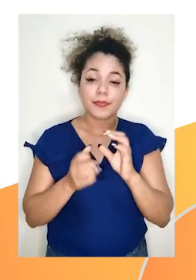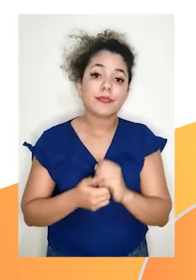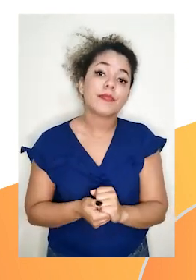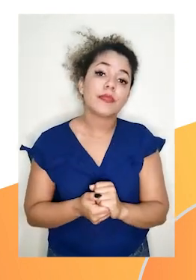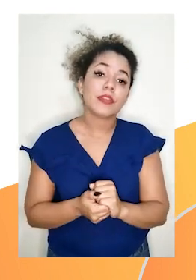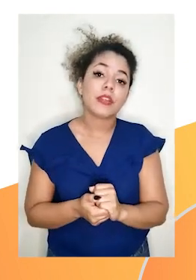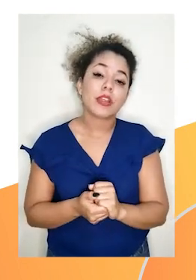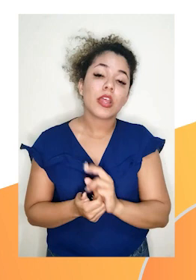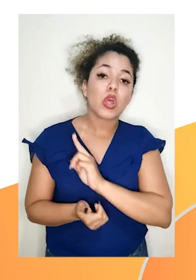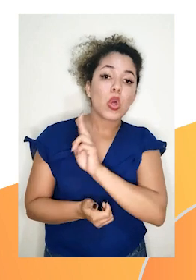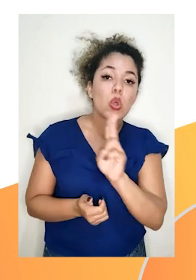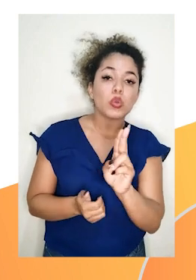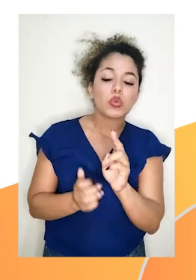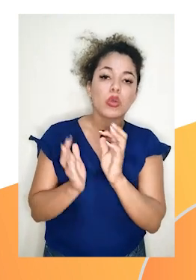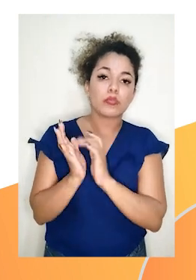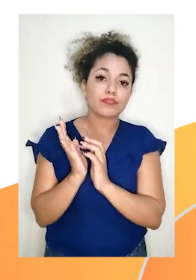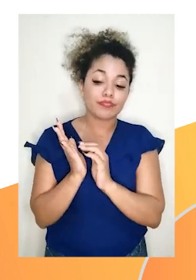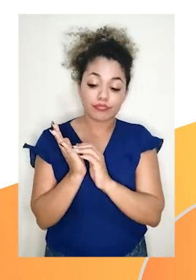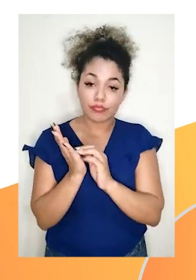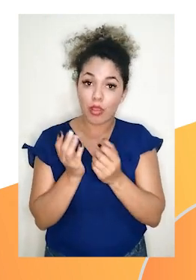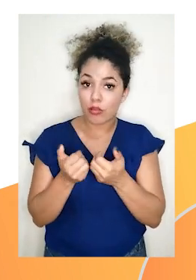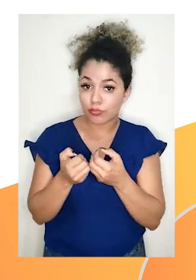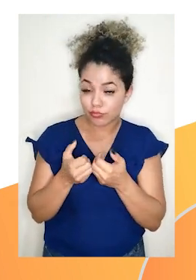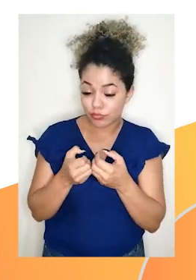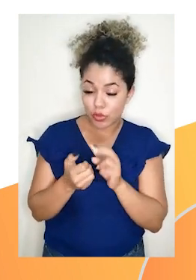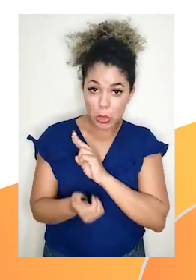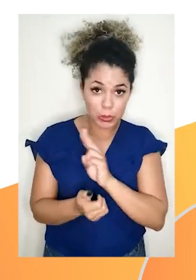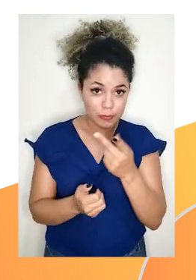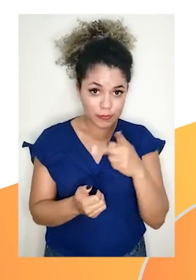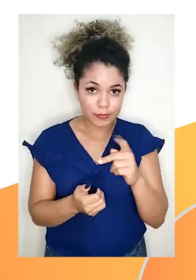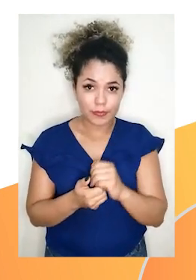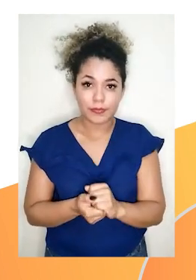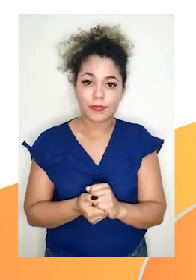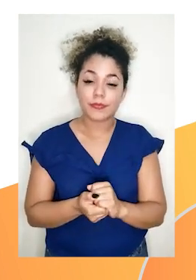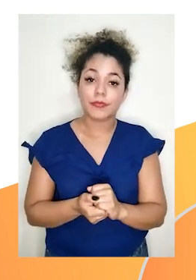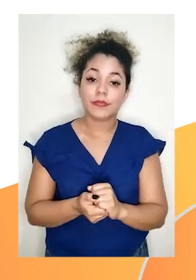e digitar o nome desse aplicativo.